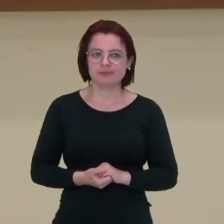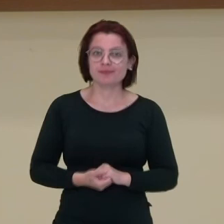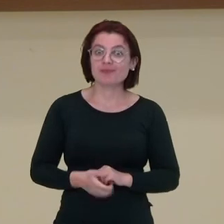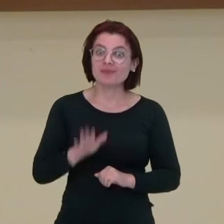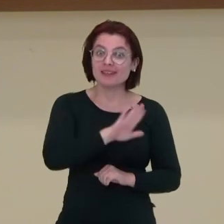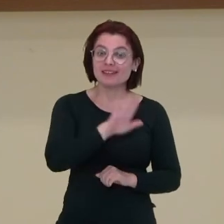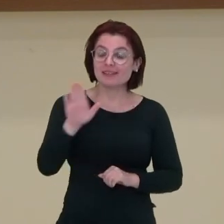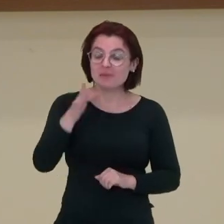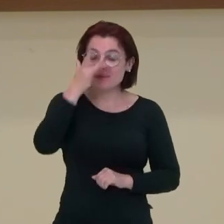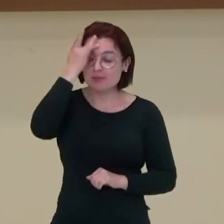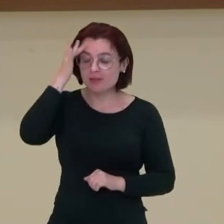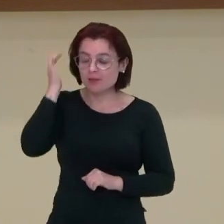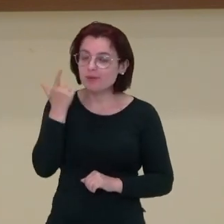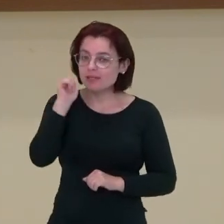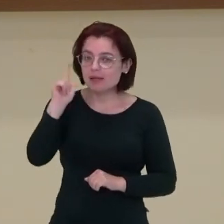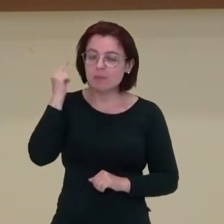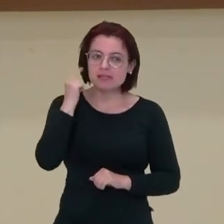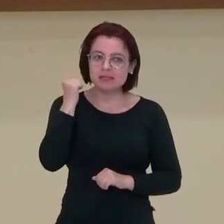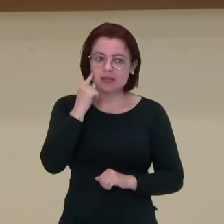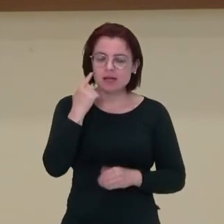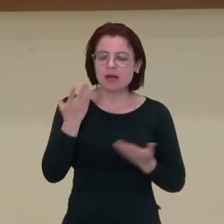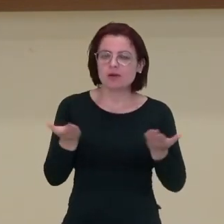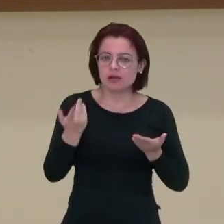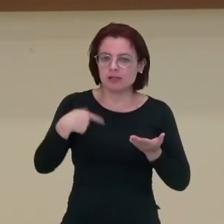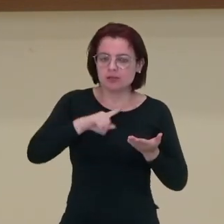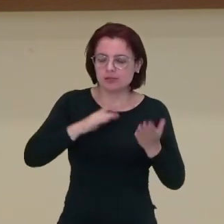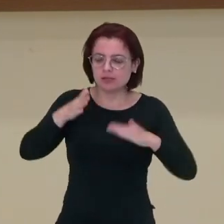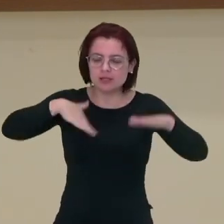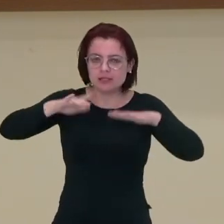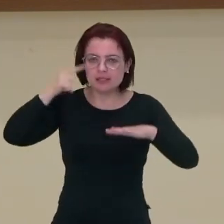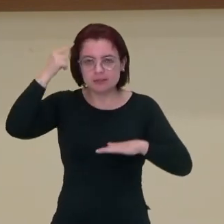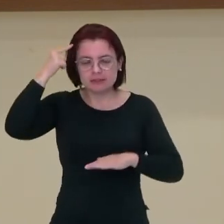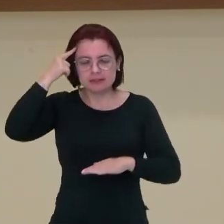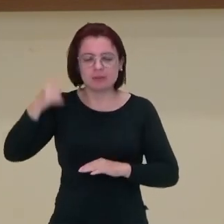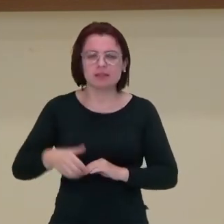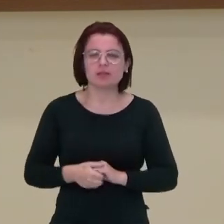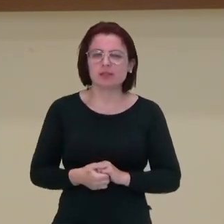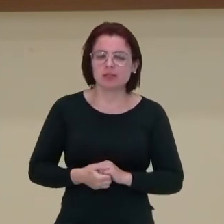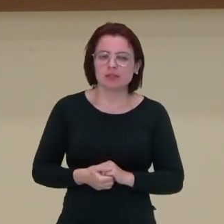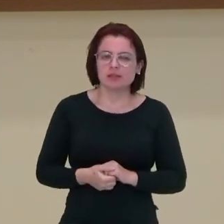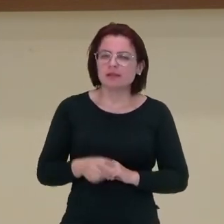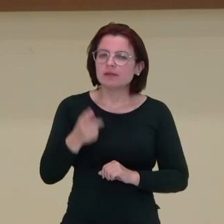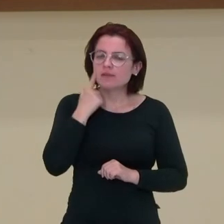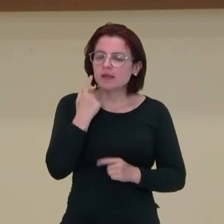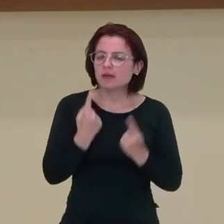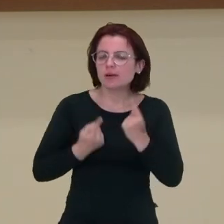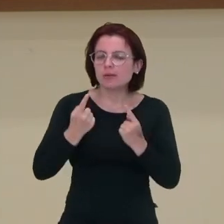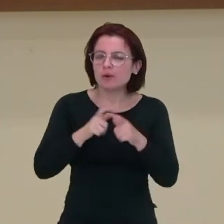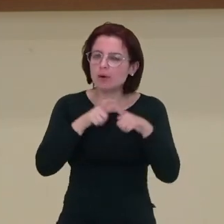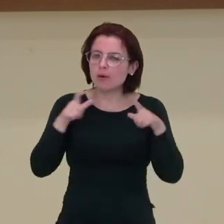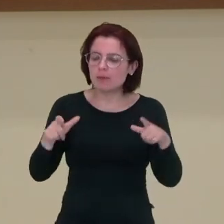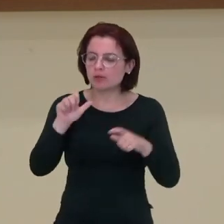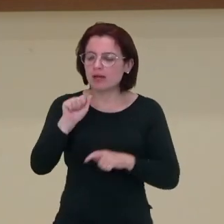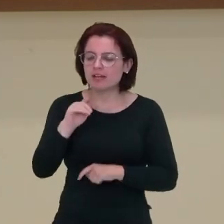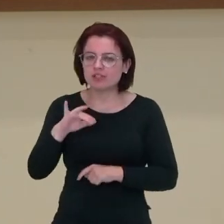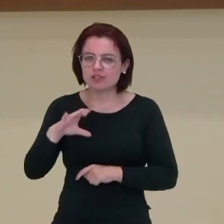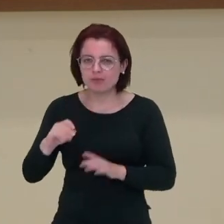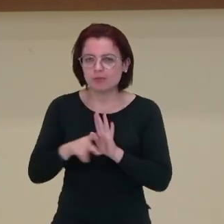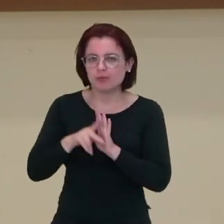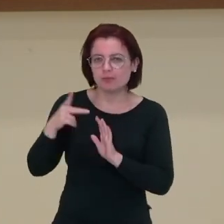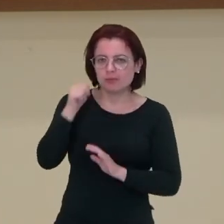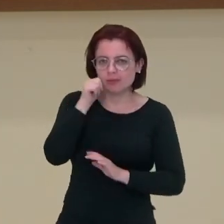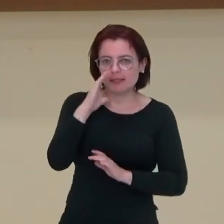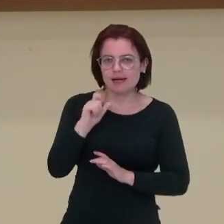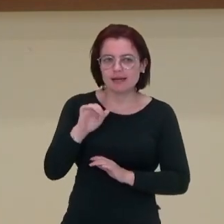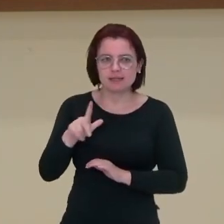Então, pessoal, conseguiram pensar? Vamos organizar esse raciocínio e vamos ver qual foi o aumento do patrimônio dela depois de um